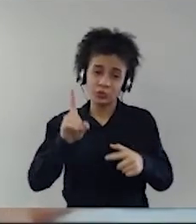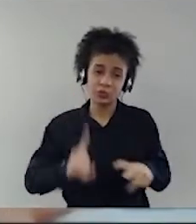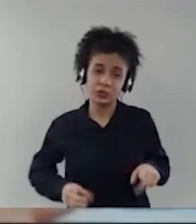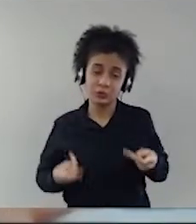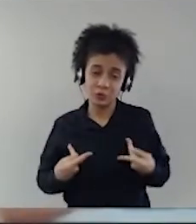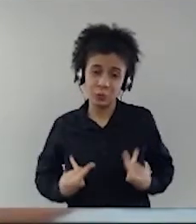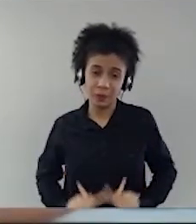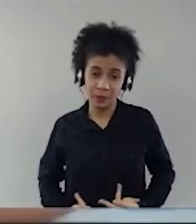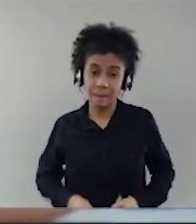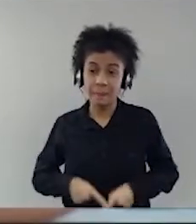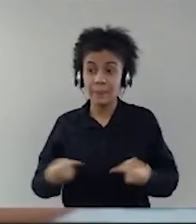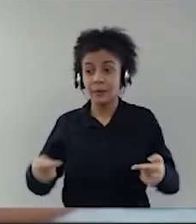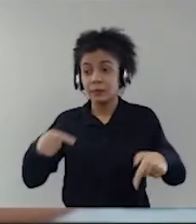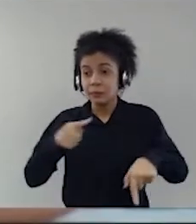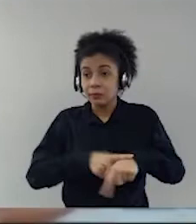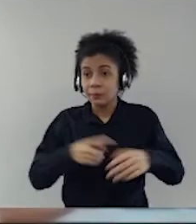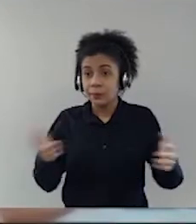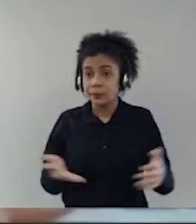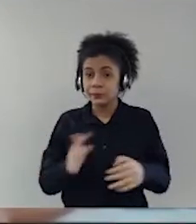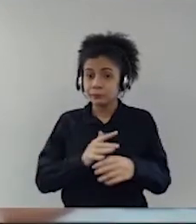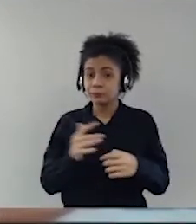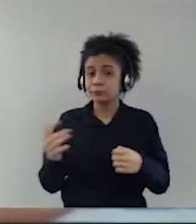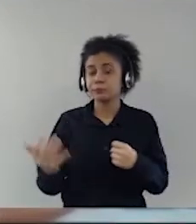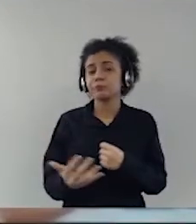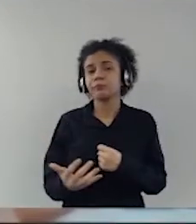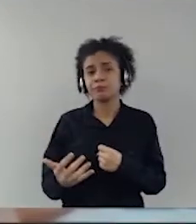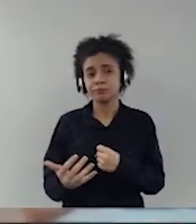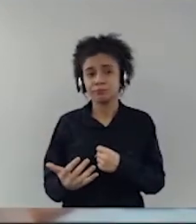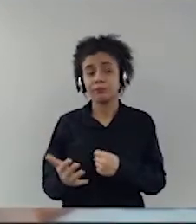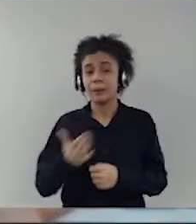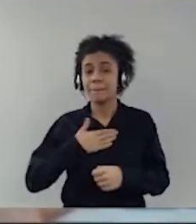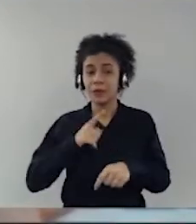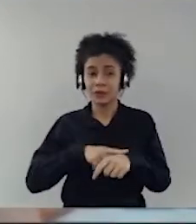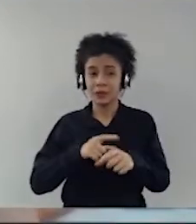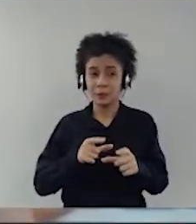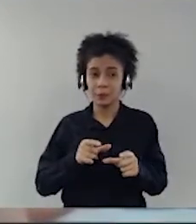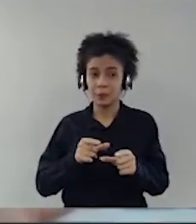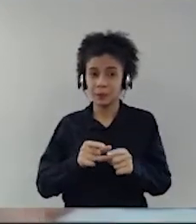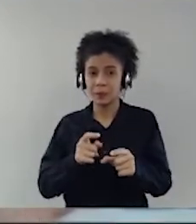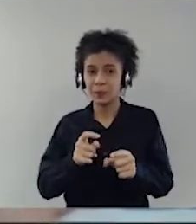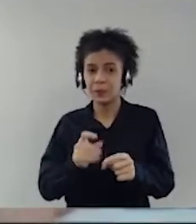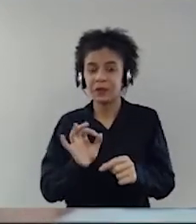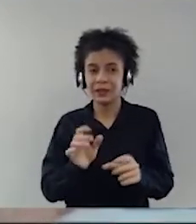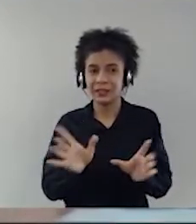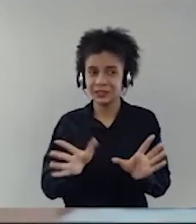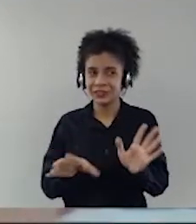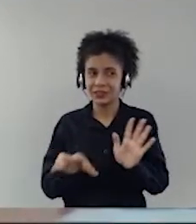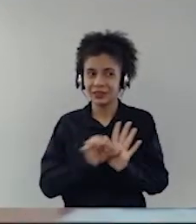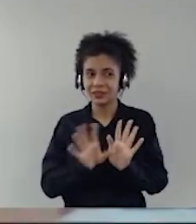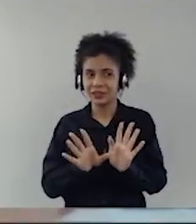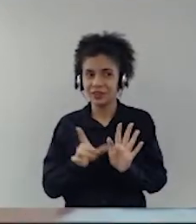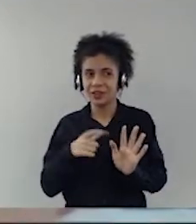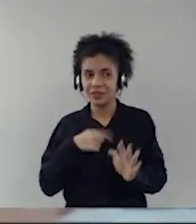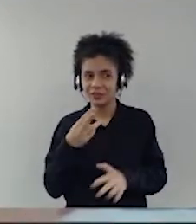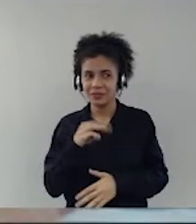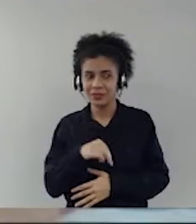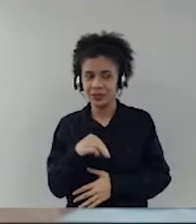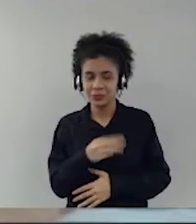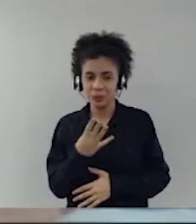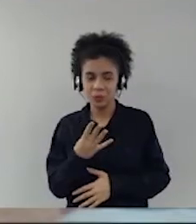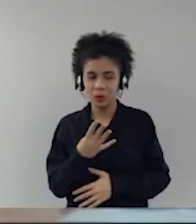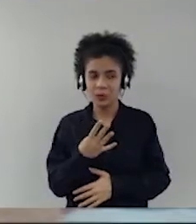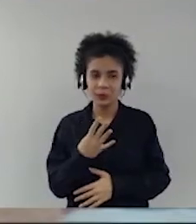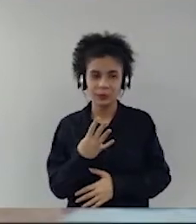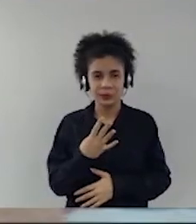Mas, em tempos pandêmicos, o meu tempo já está quase acabando, não é, Hélio? Eu tenho 3 minutos,